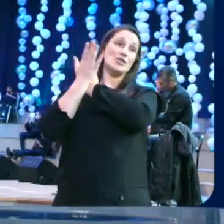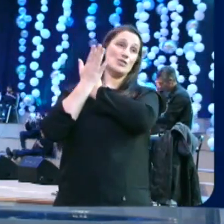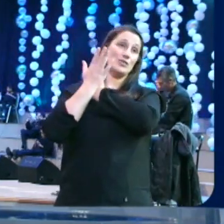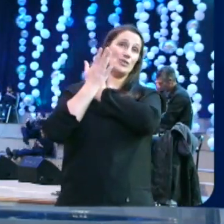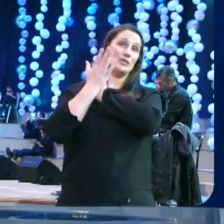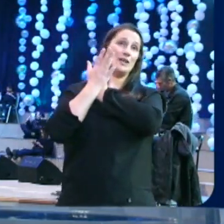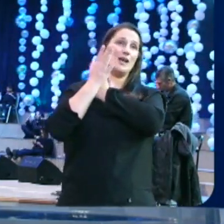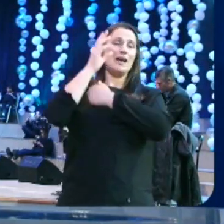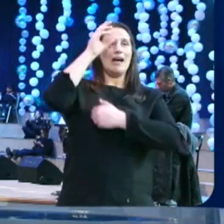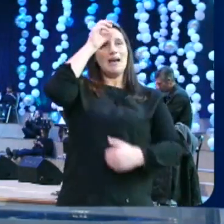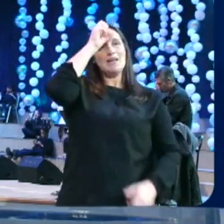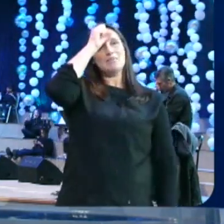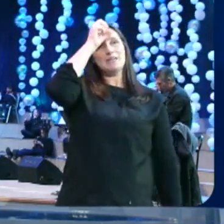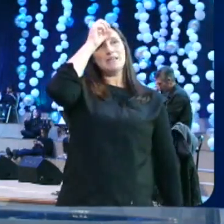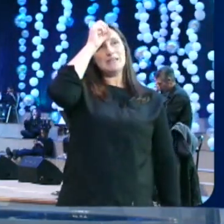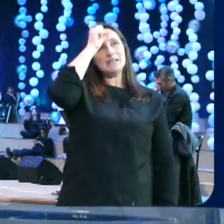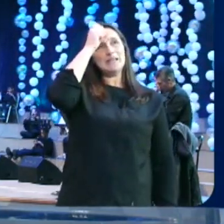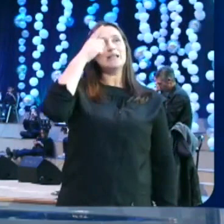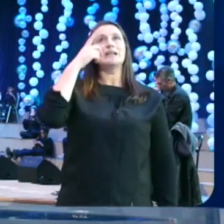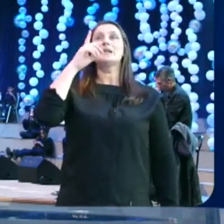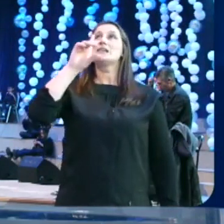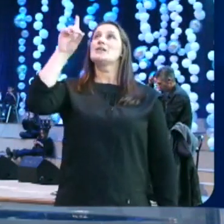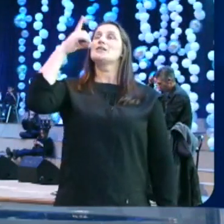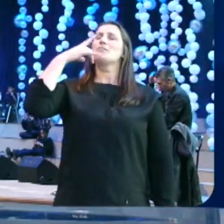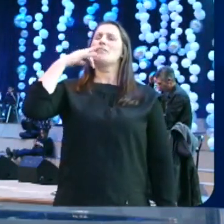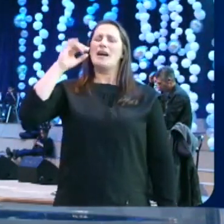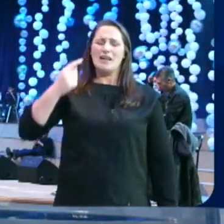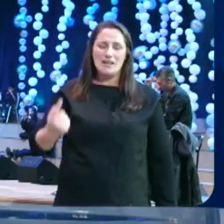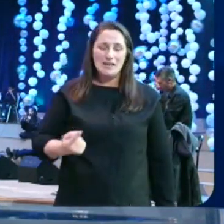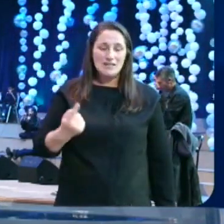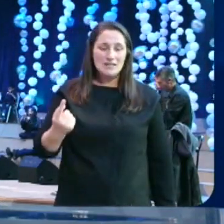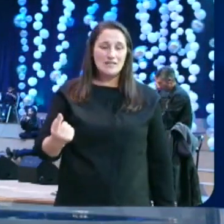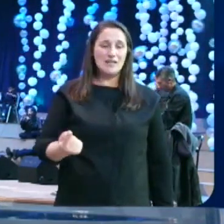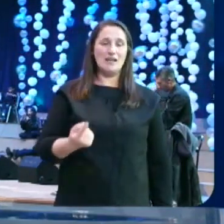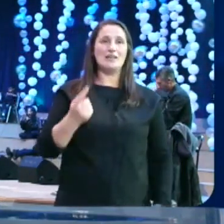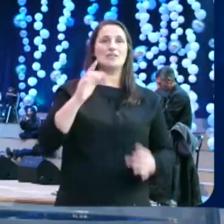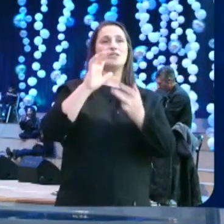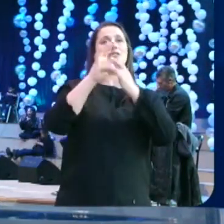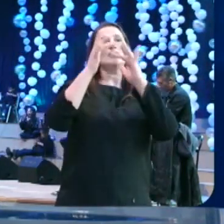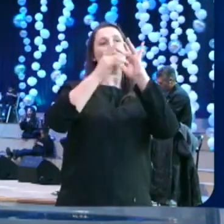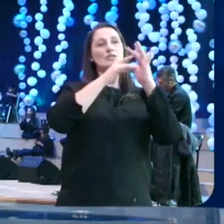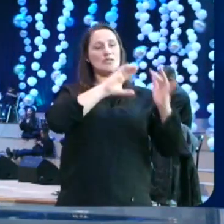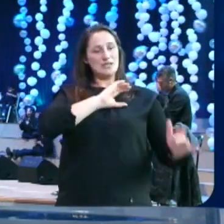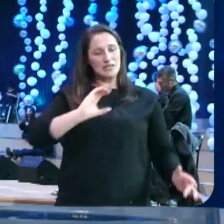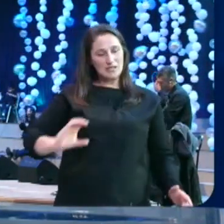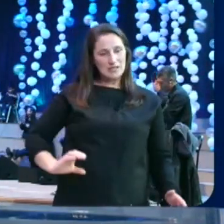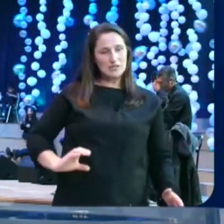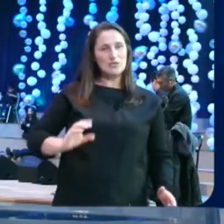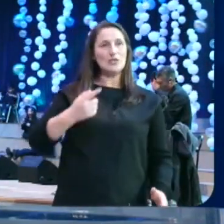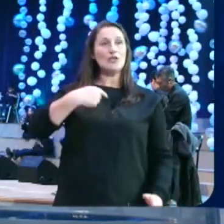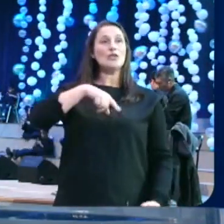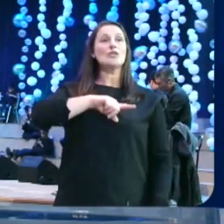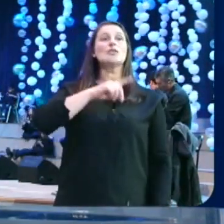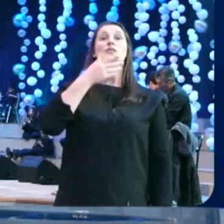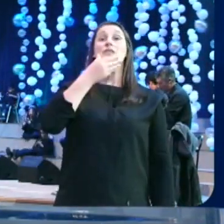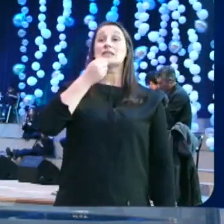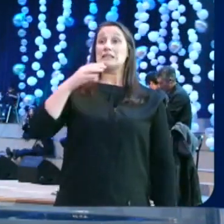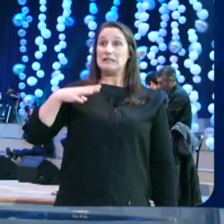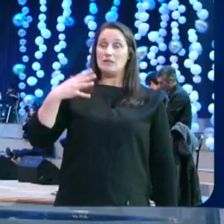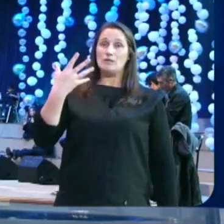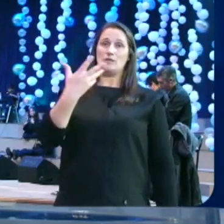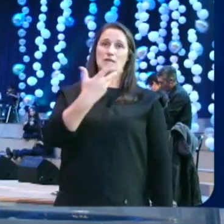com o Deus Todo-Poderoso, Pai eterno, Jesus Cristo, nosso Salvador,